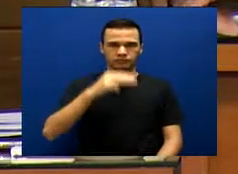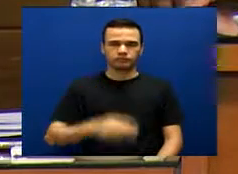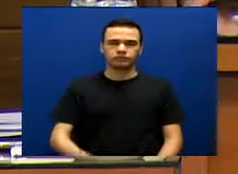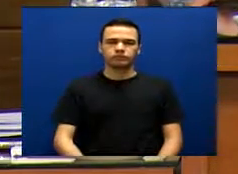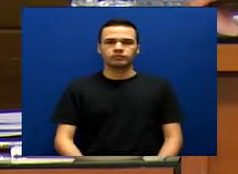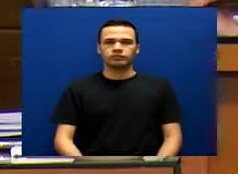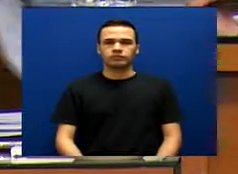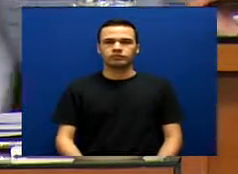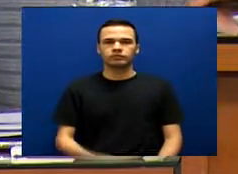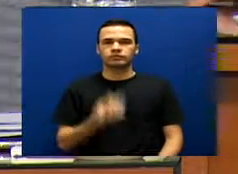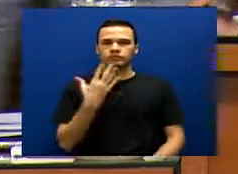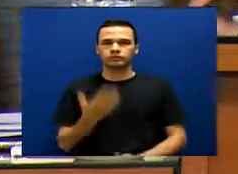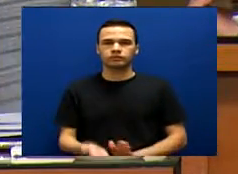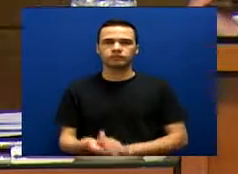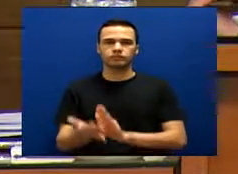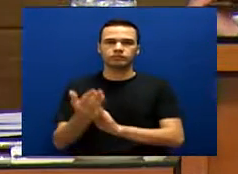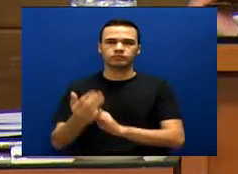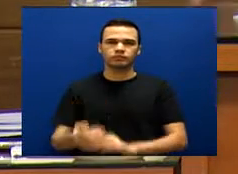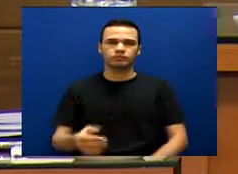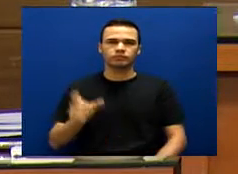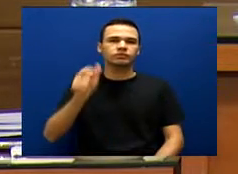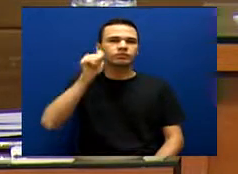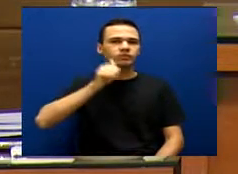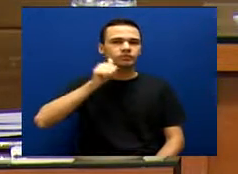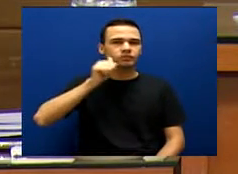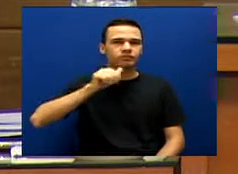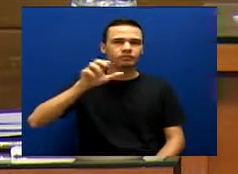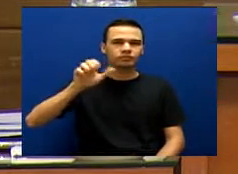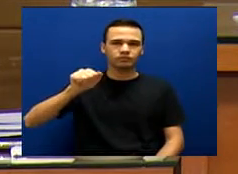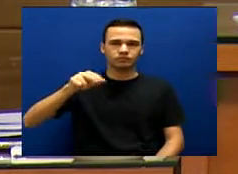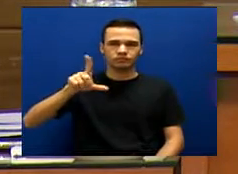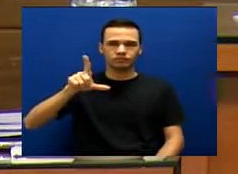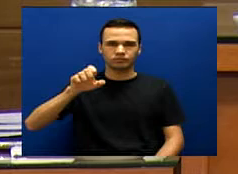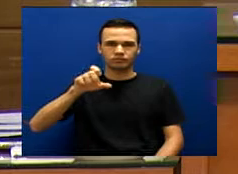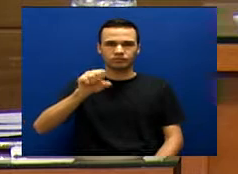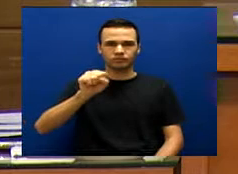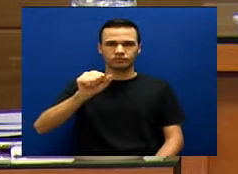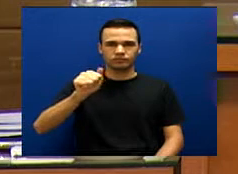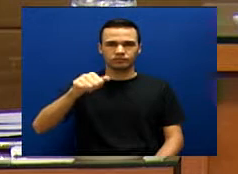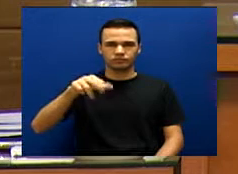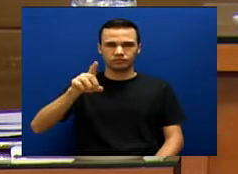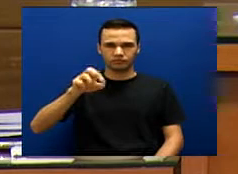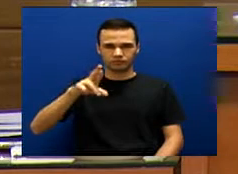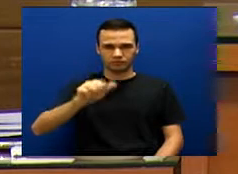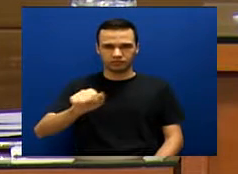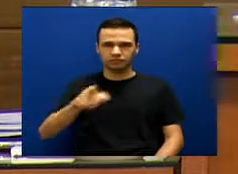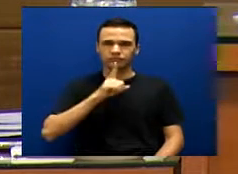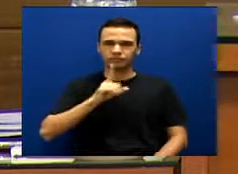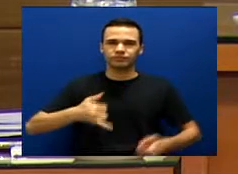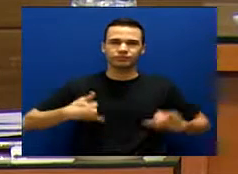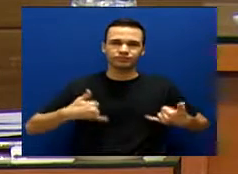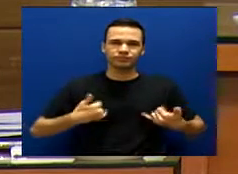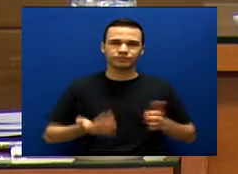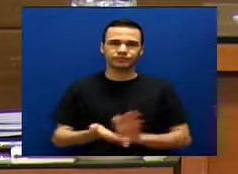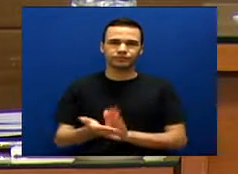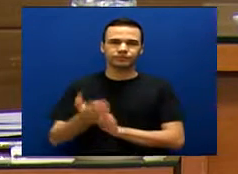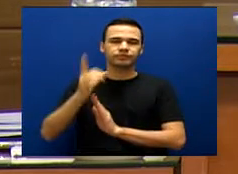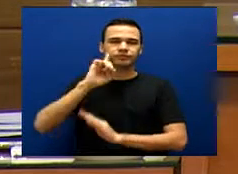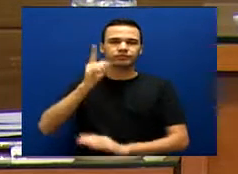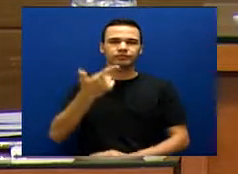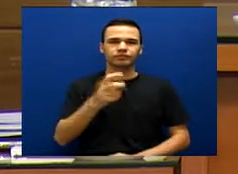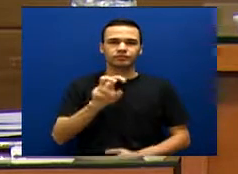Martinez. Votos e congratulações à senhora Alessandra Diniz Araújo pela passagem da sua data natalícia, comemorada dia 25 de